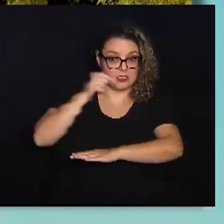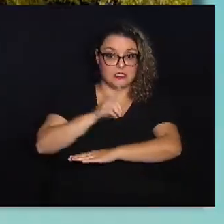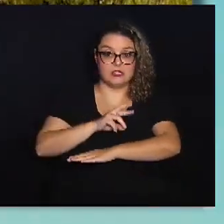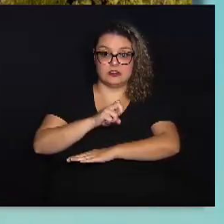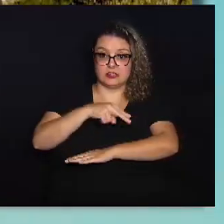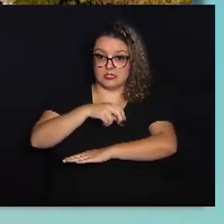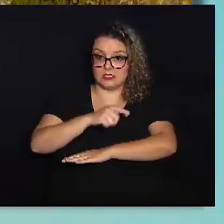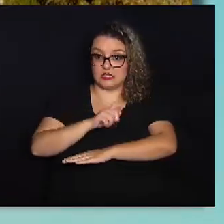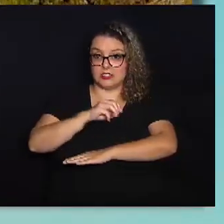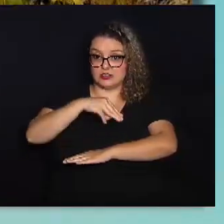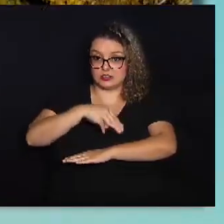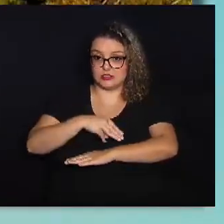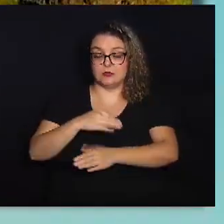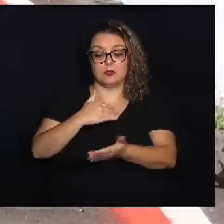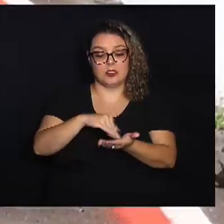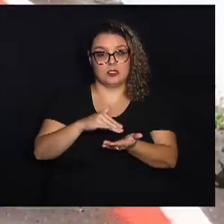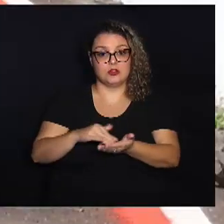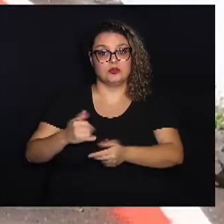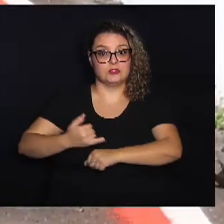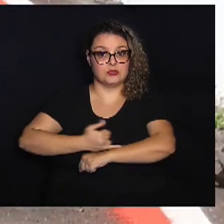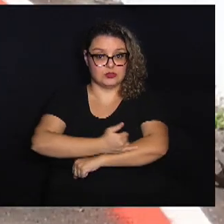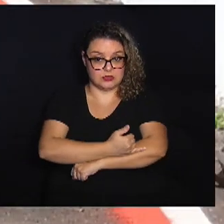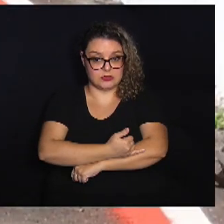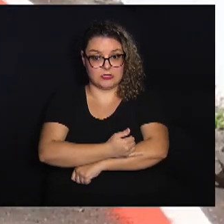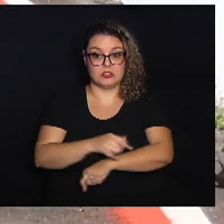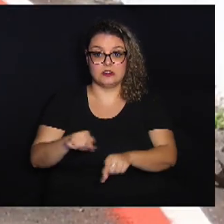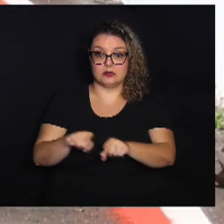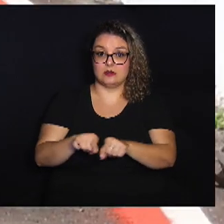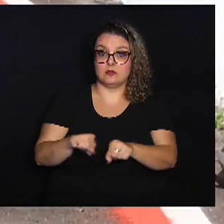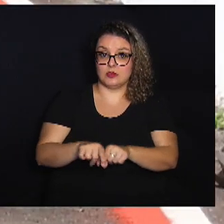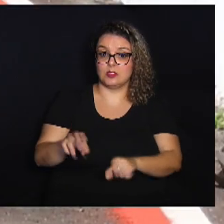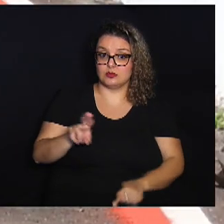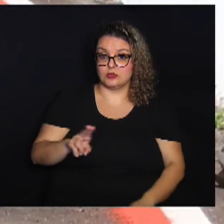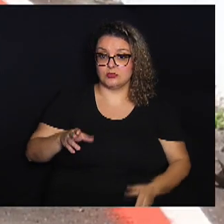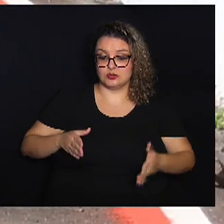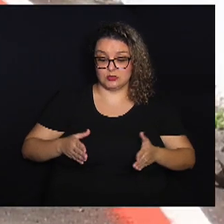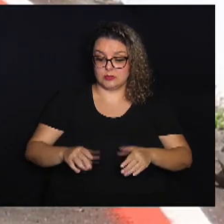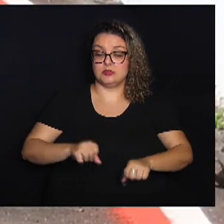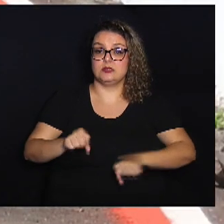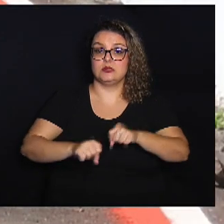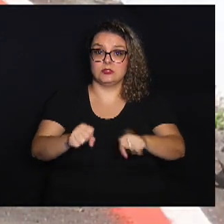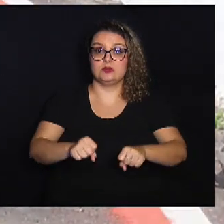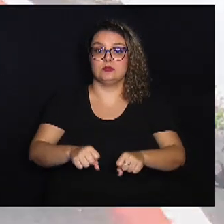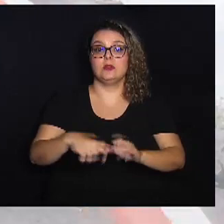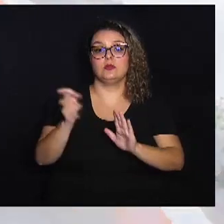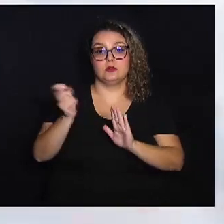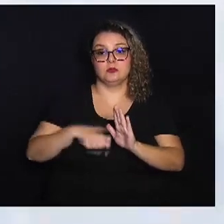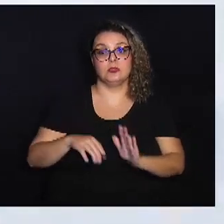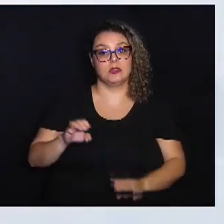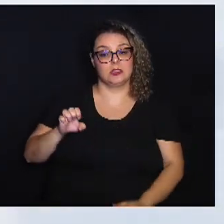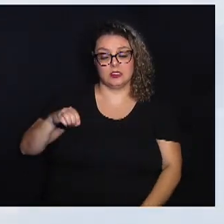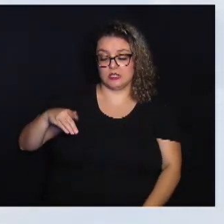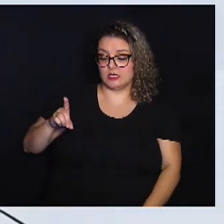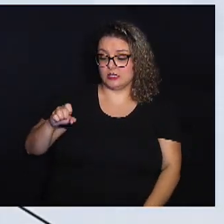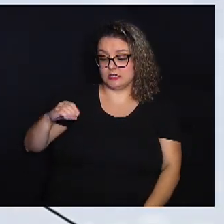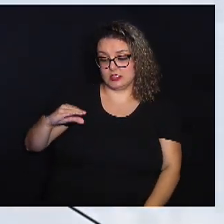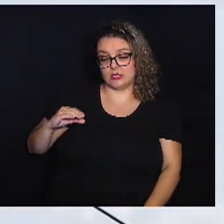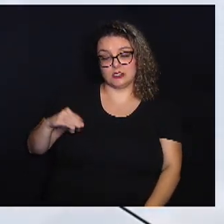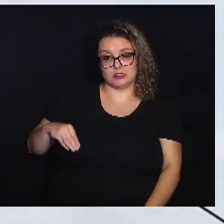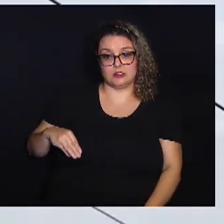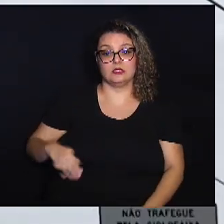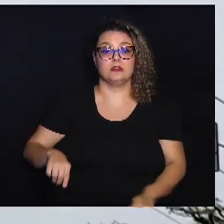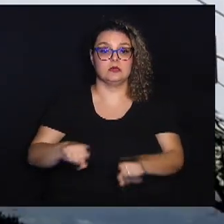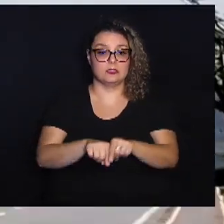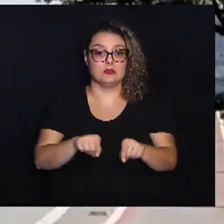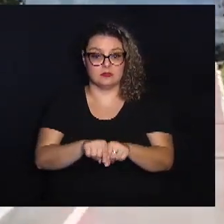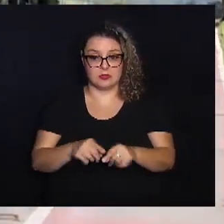pela Secretaria de Infraestrutura, além da implantação de ciclovias, executadas pela INDEC, e regularizações fundiárias